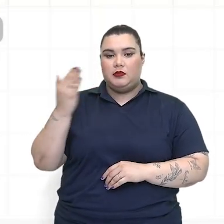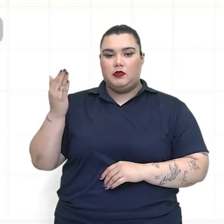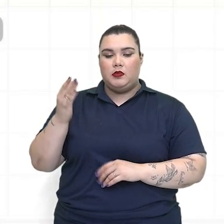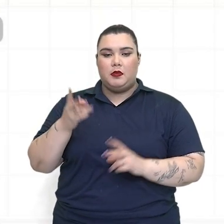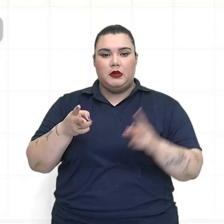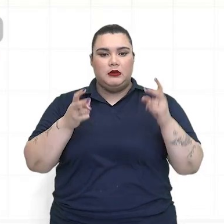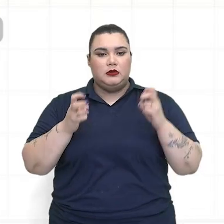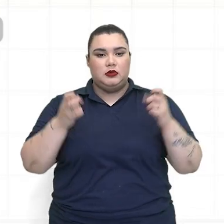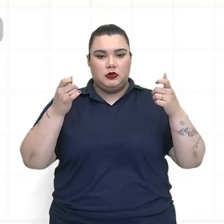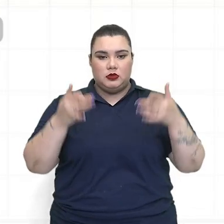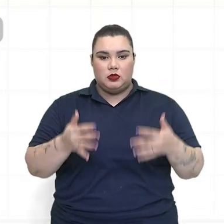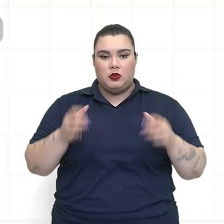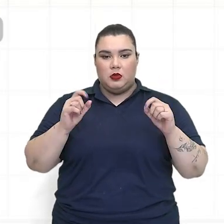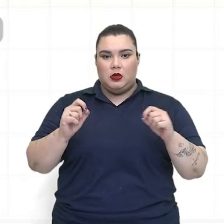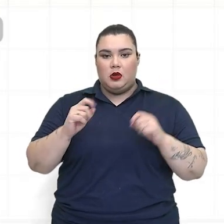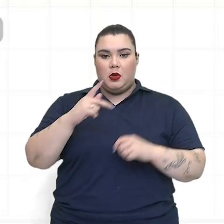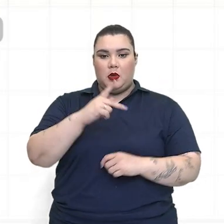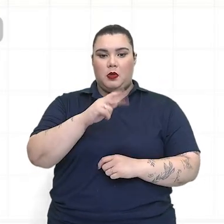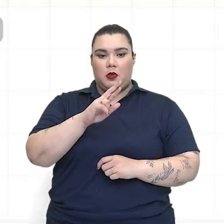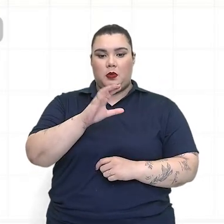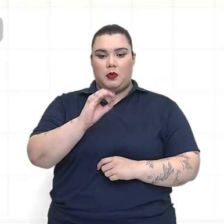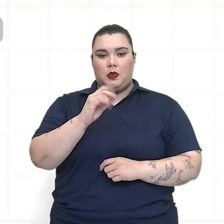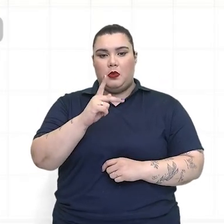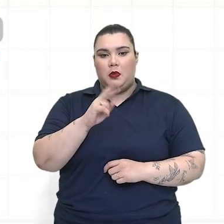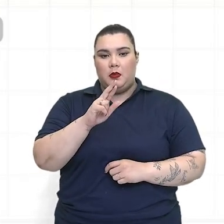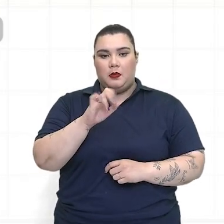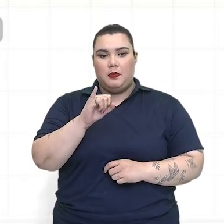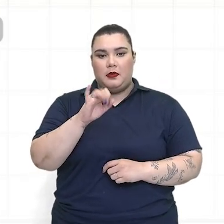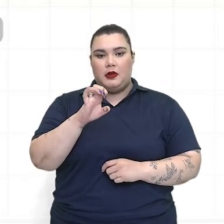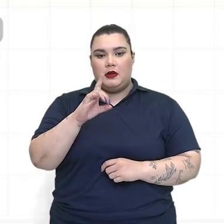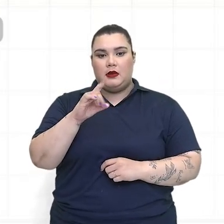nós estamos aqui falando de propriedades